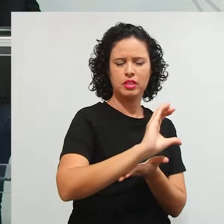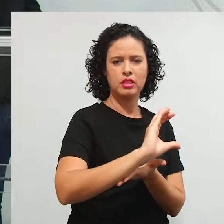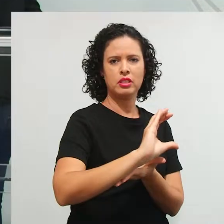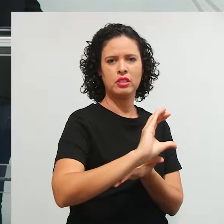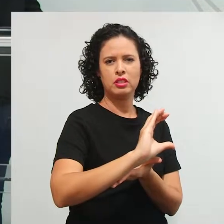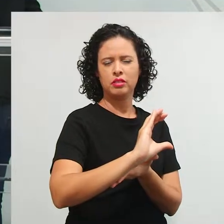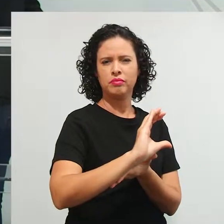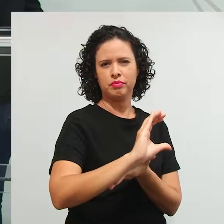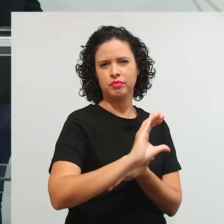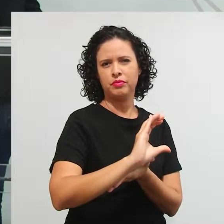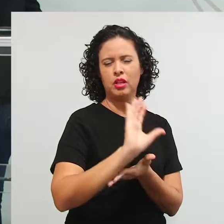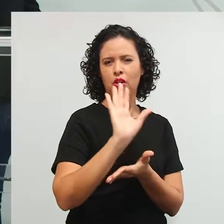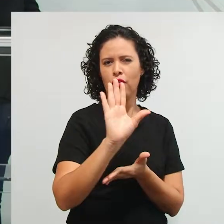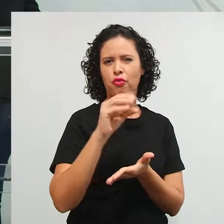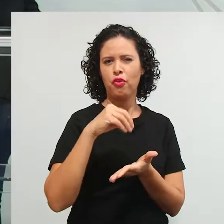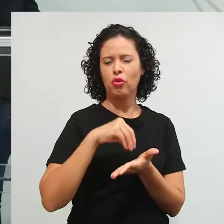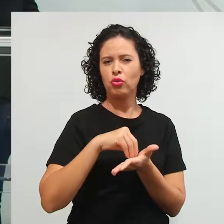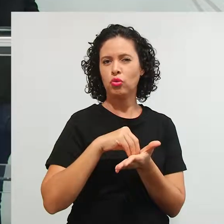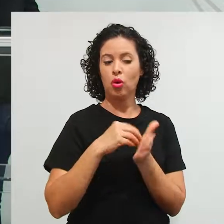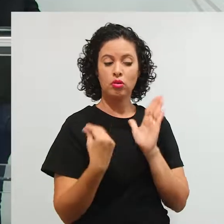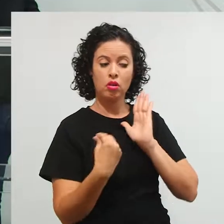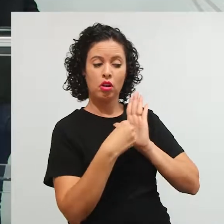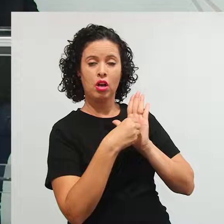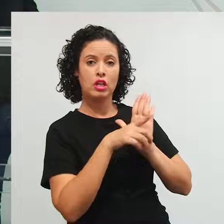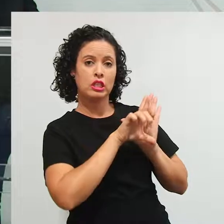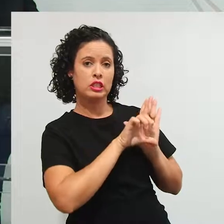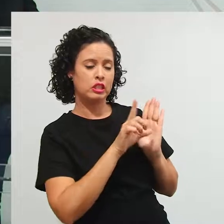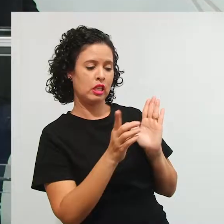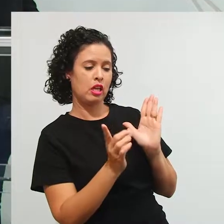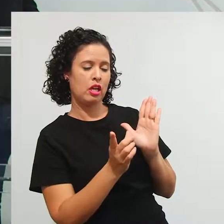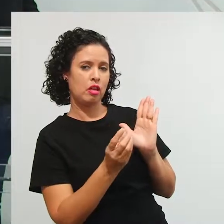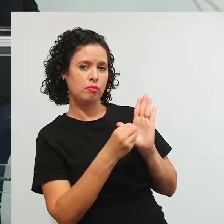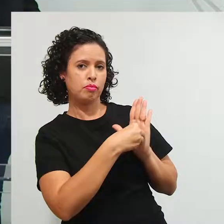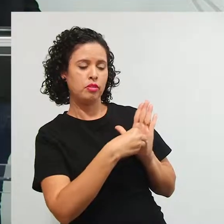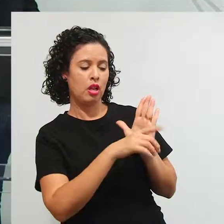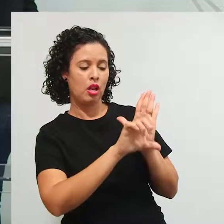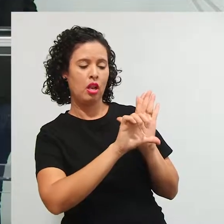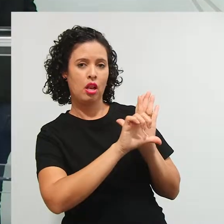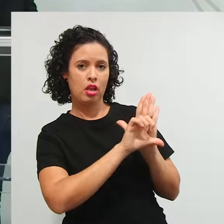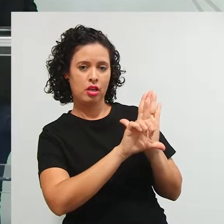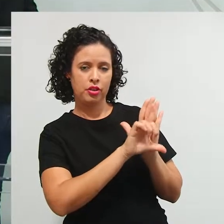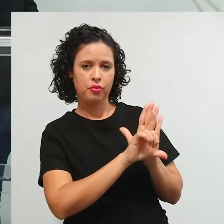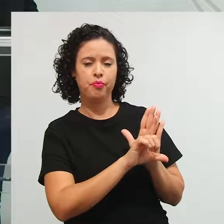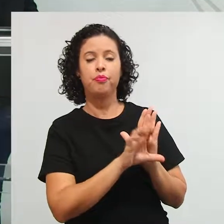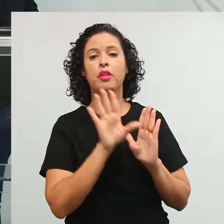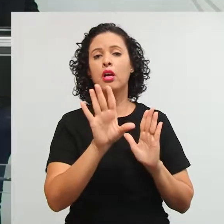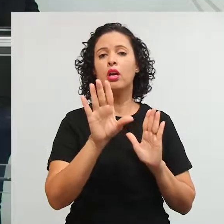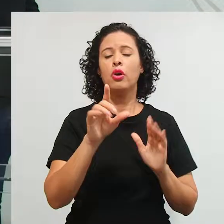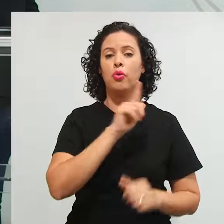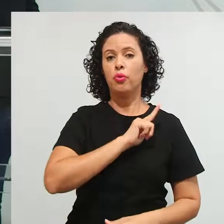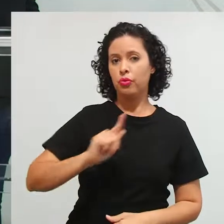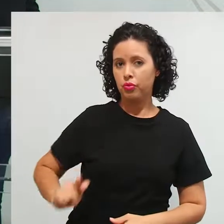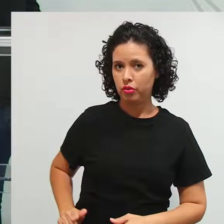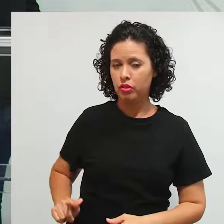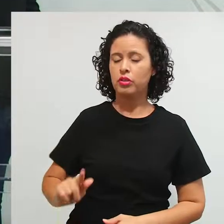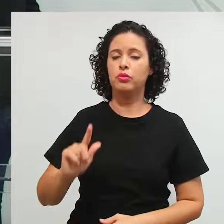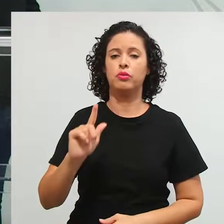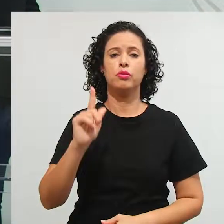na lei orçamentária. O que o governo de Rondônia tem que fazer? Tem que se elaborar uma lei